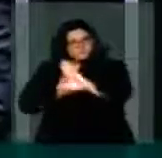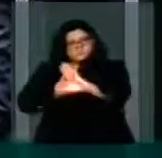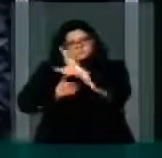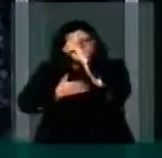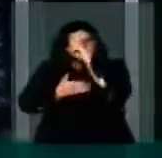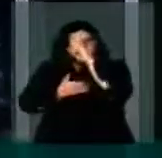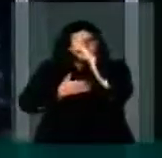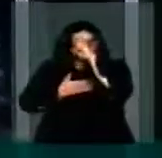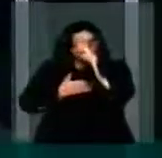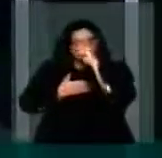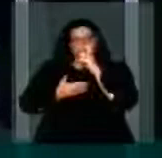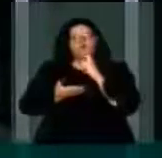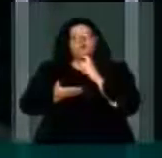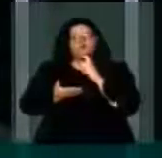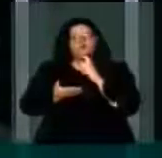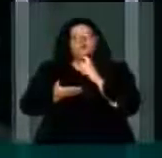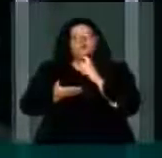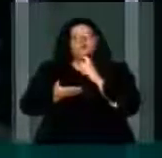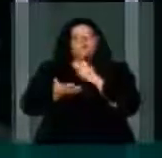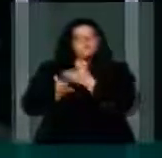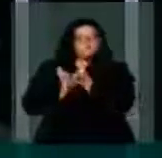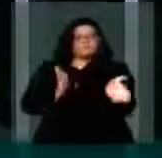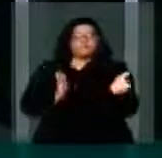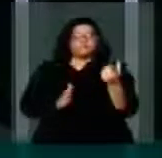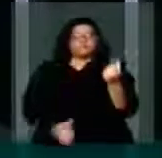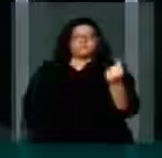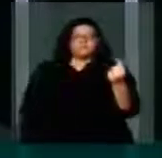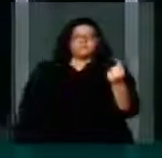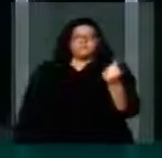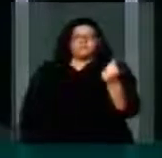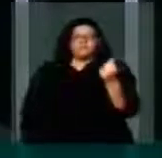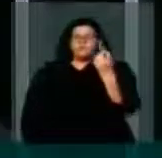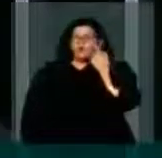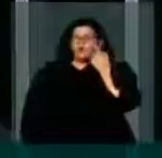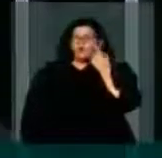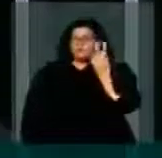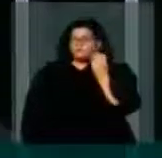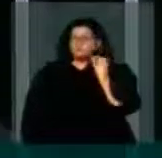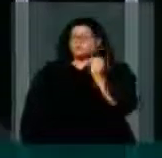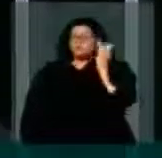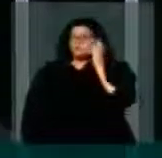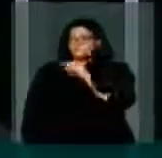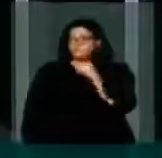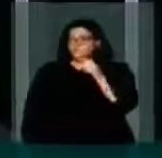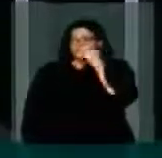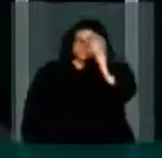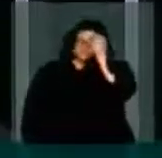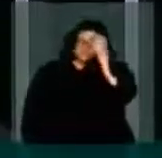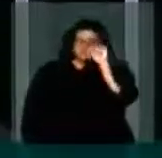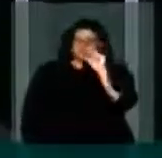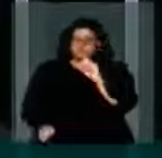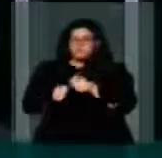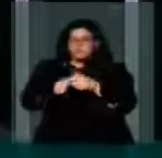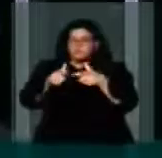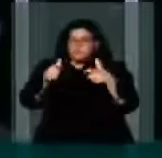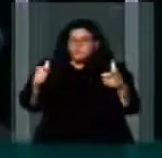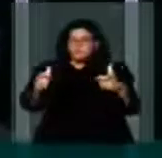acompanha pelos meios de comunicação aqui oficiais da Câmara, entenda que a maioria das